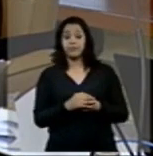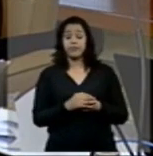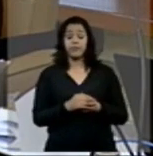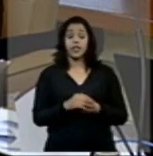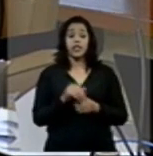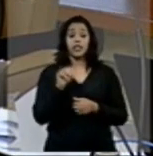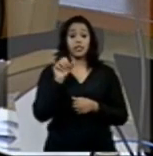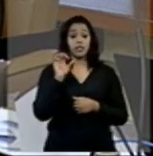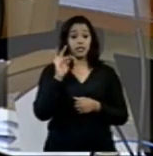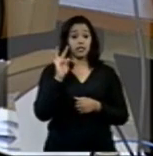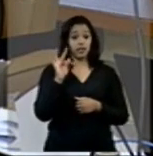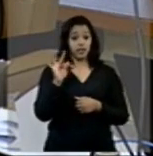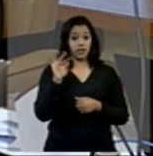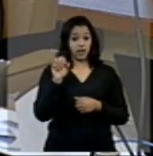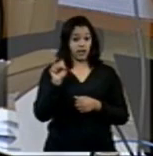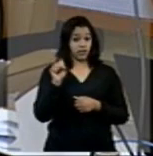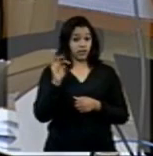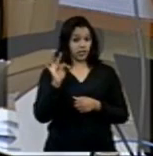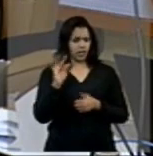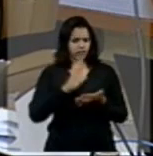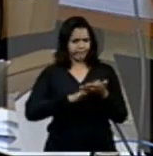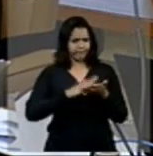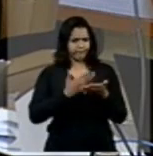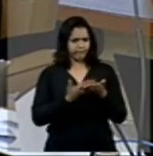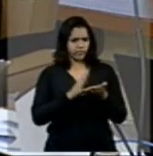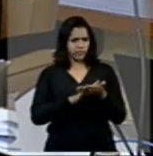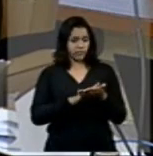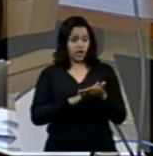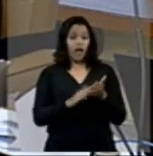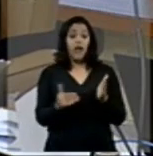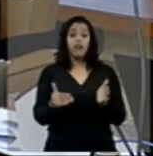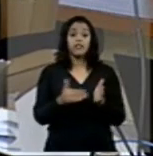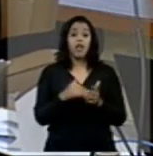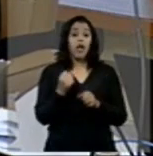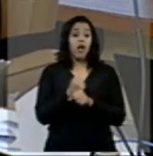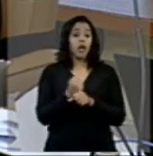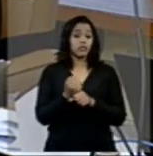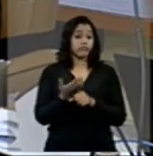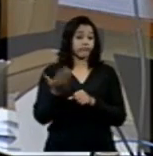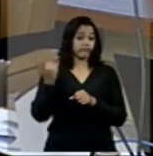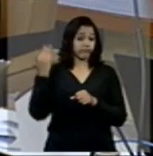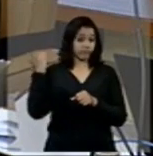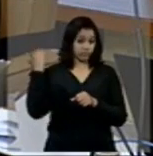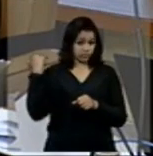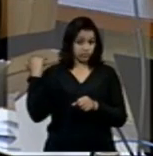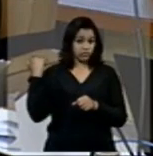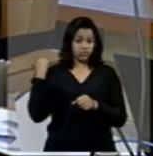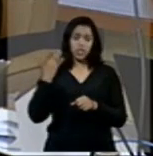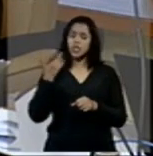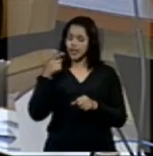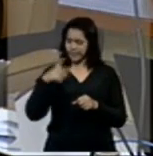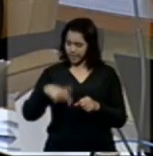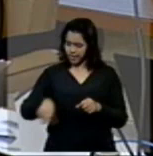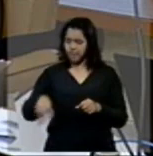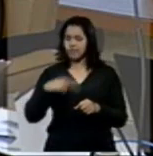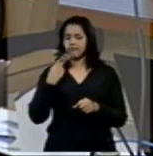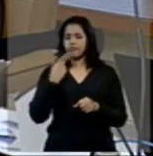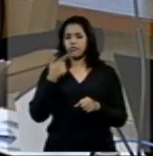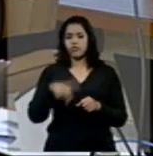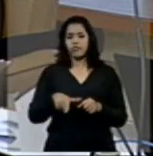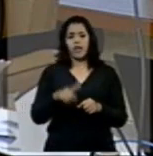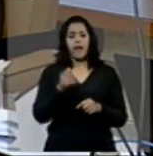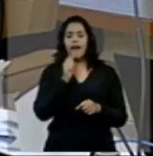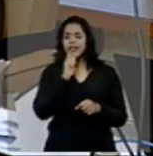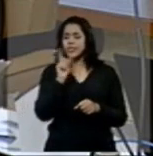TST, portanto, até a vigência das leis do ano pretérito, as quais, como disse e repito, infelizmente não foram postas